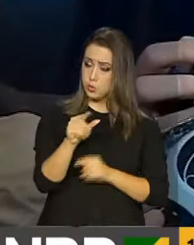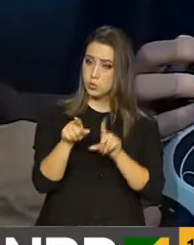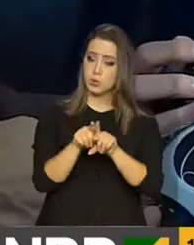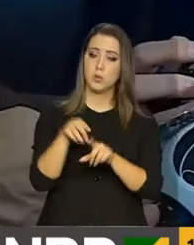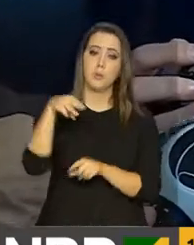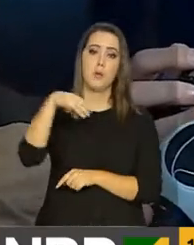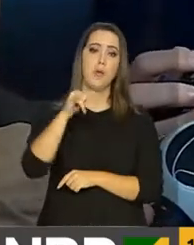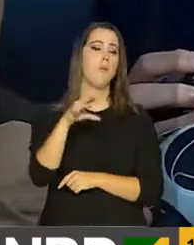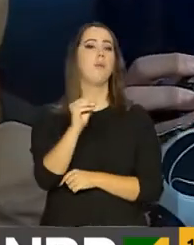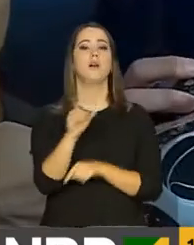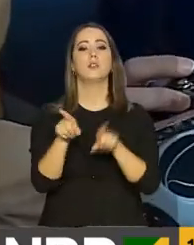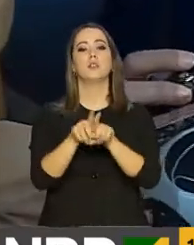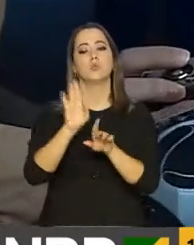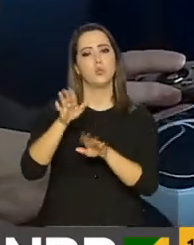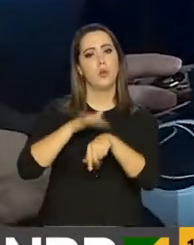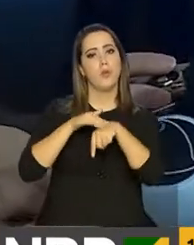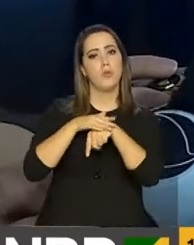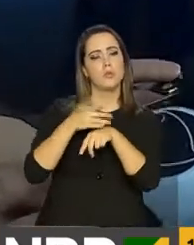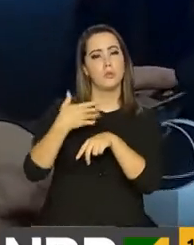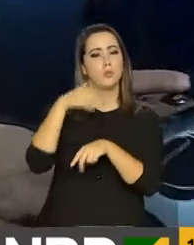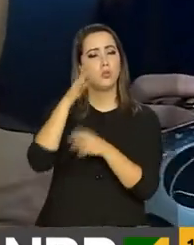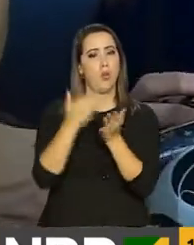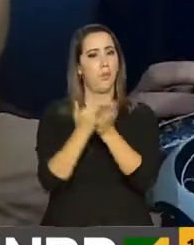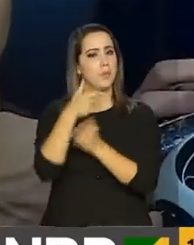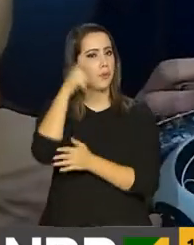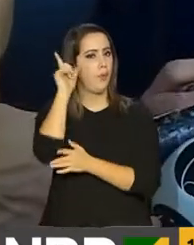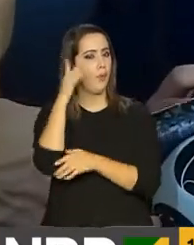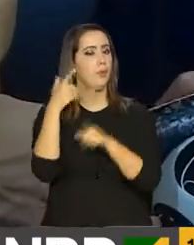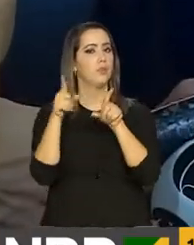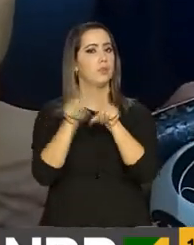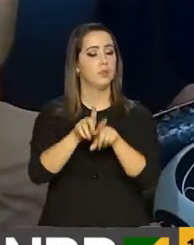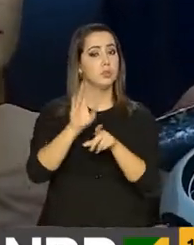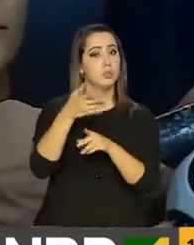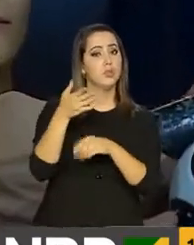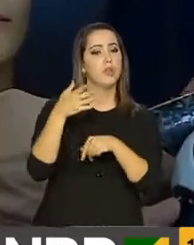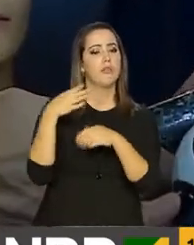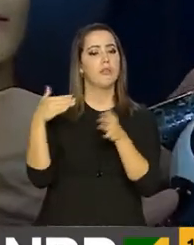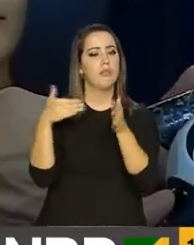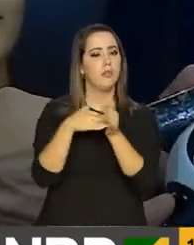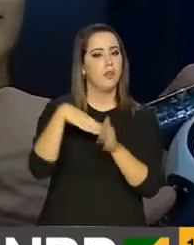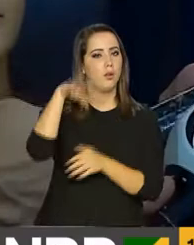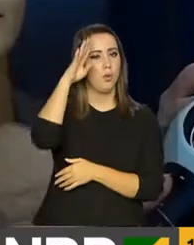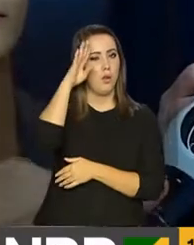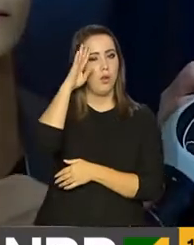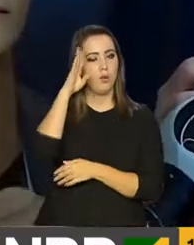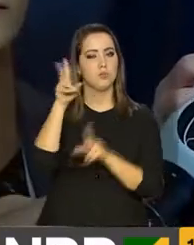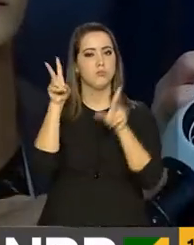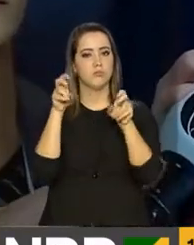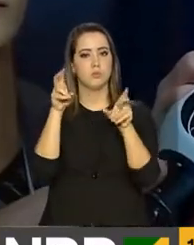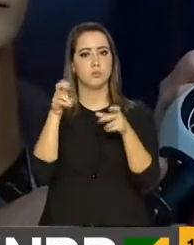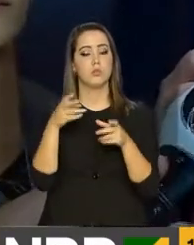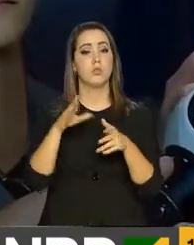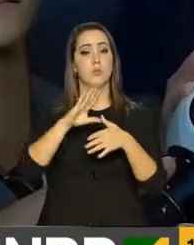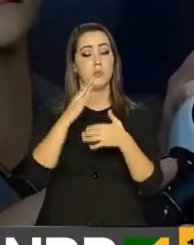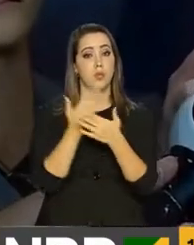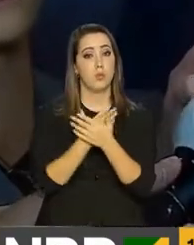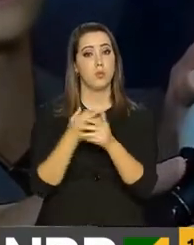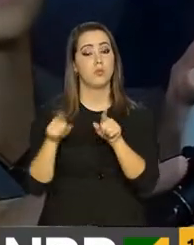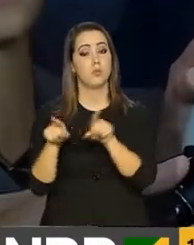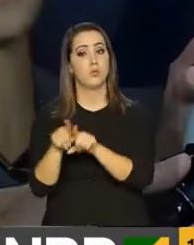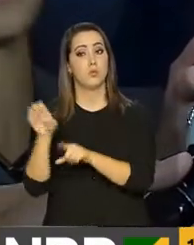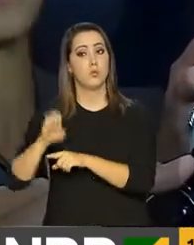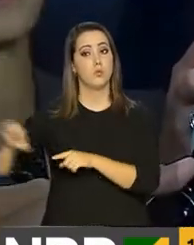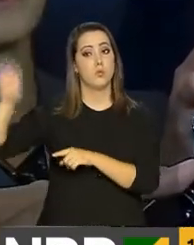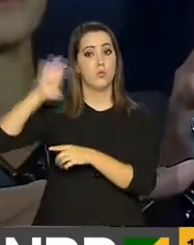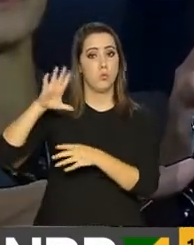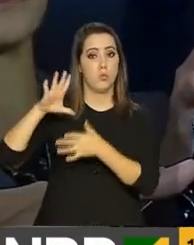tratando já desde ontem e continuarão até quarta-feira, tratando a questão do acordo Mercosul-União Europeia, que avançou muitíssimo.